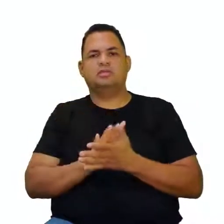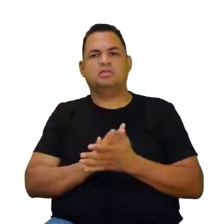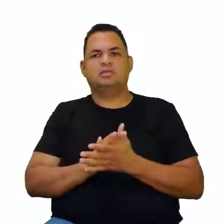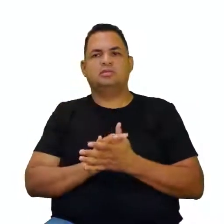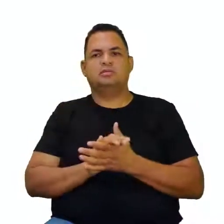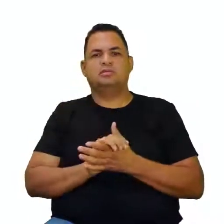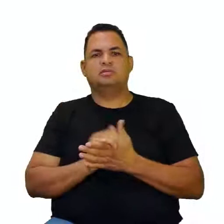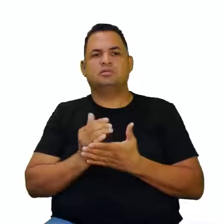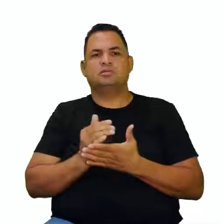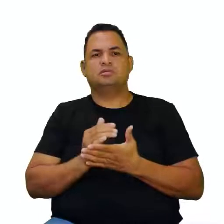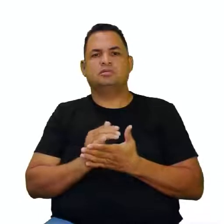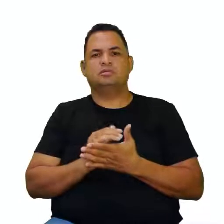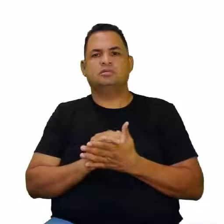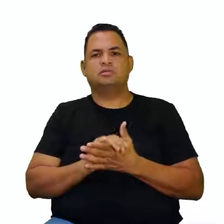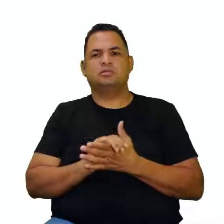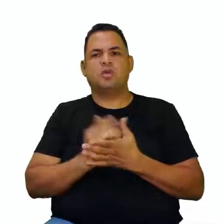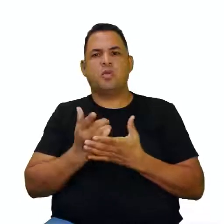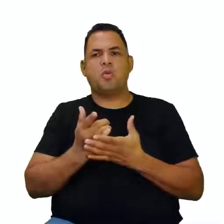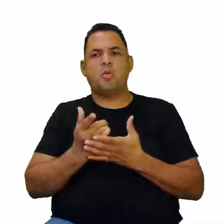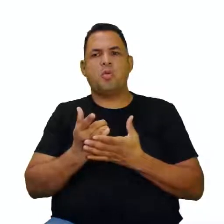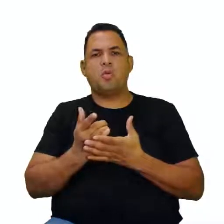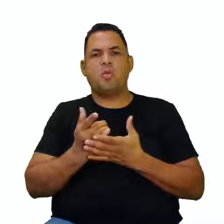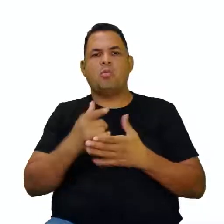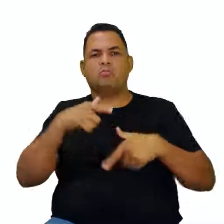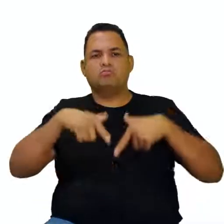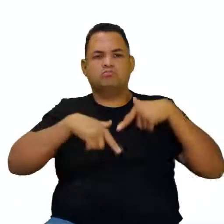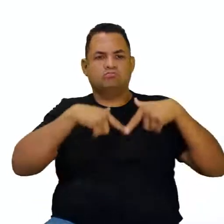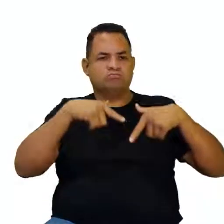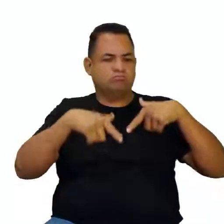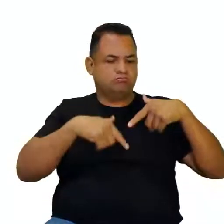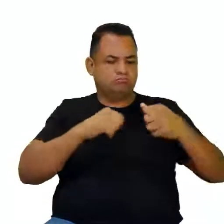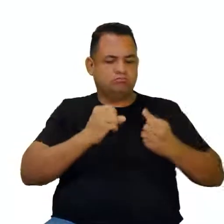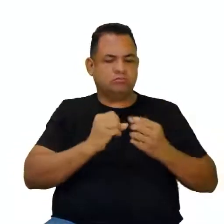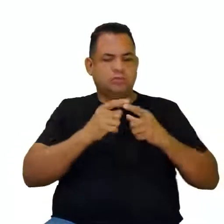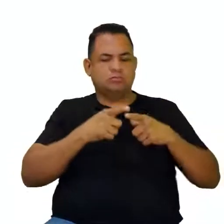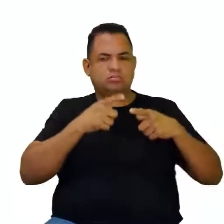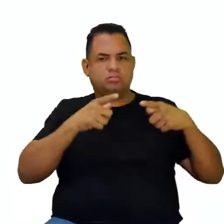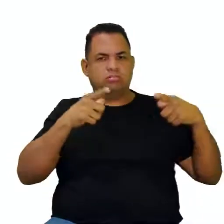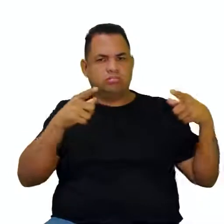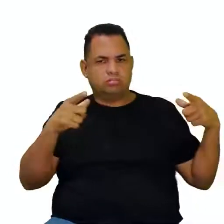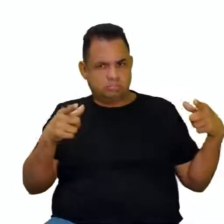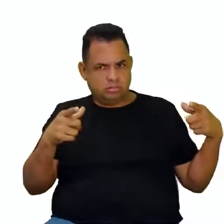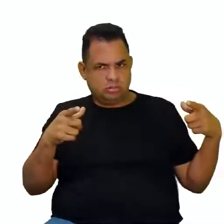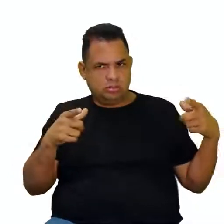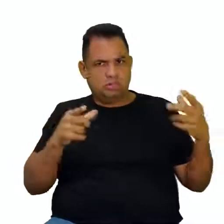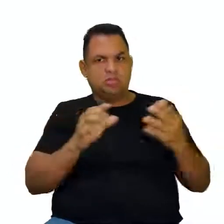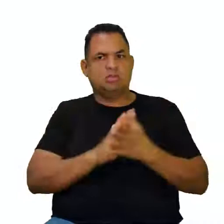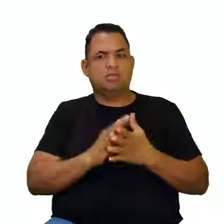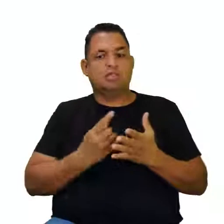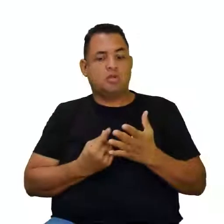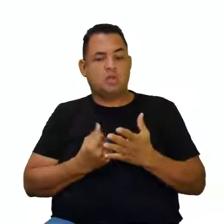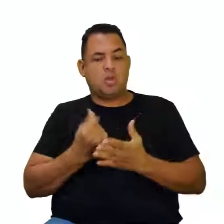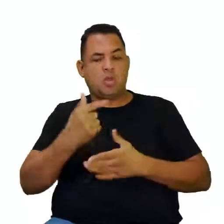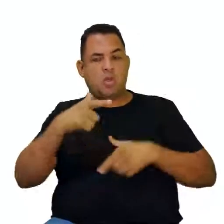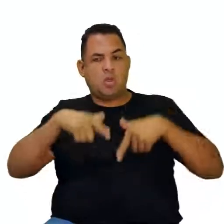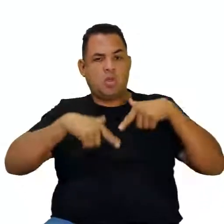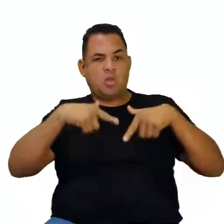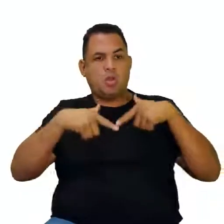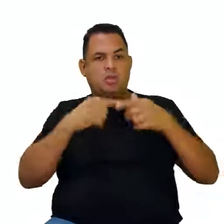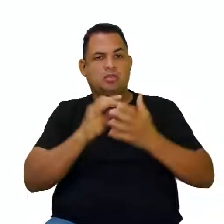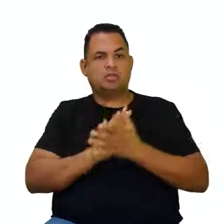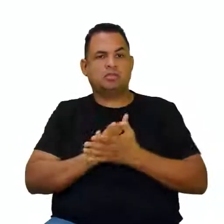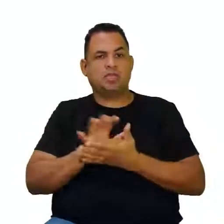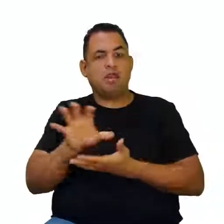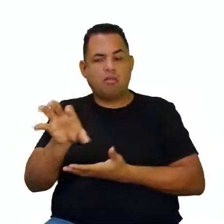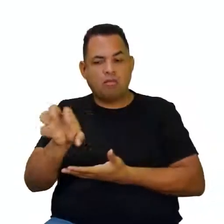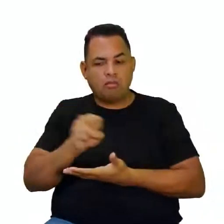uma atividade que vem crescendo e tem se tornado uma fonte de renda para muitas pessoas é o